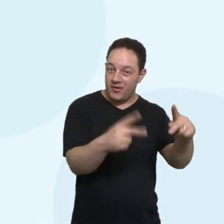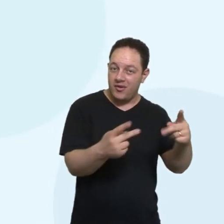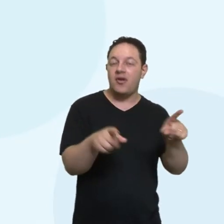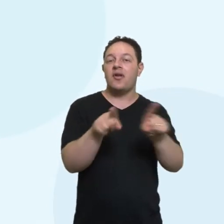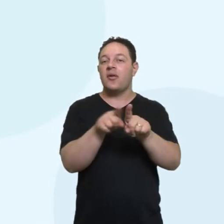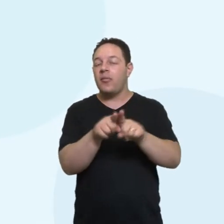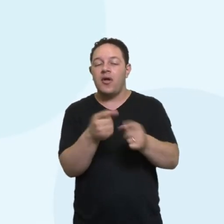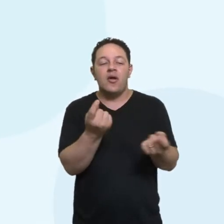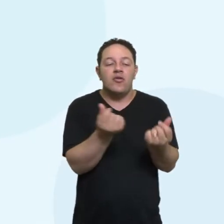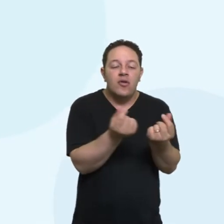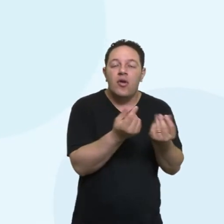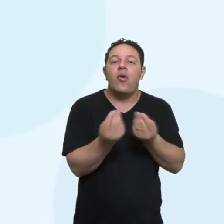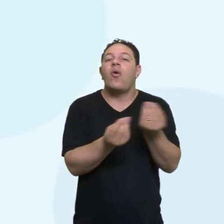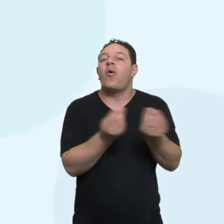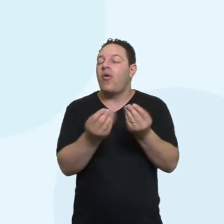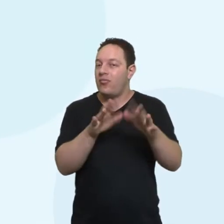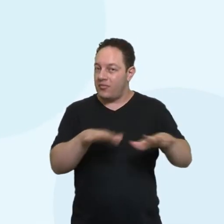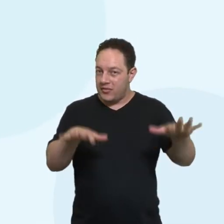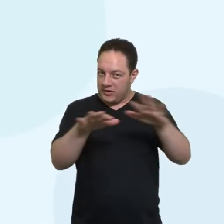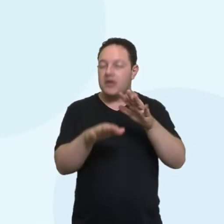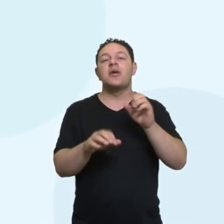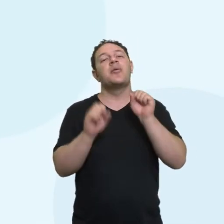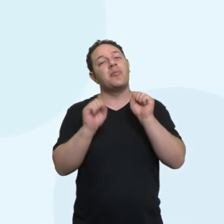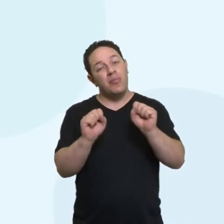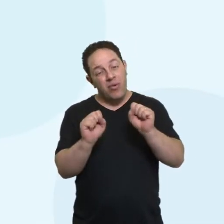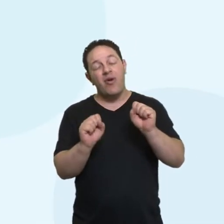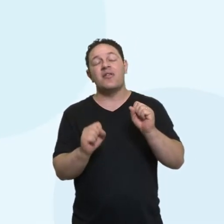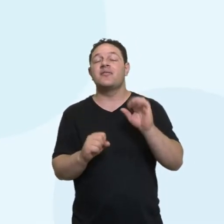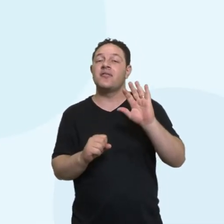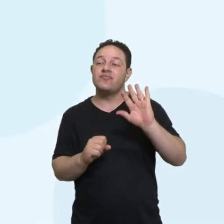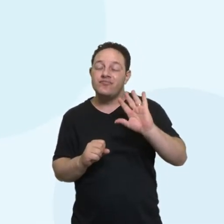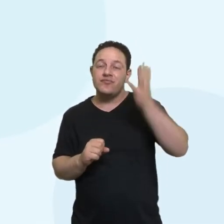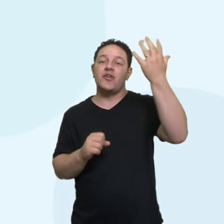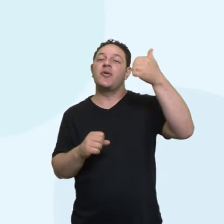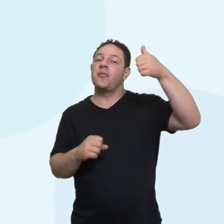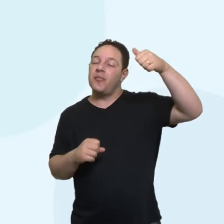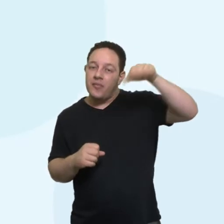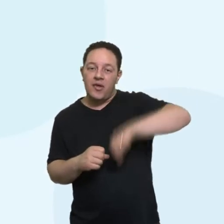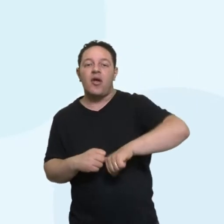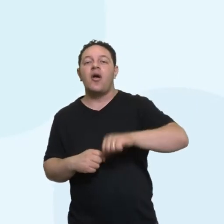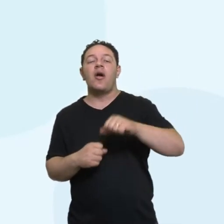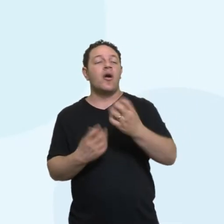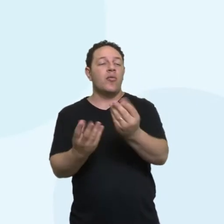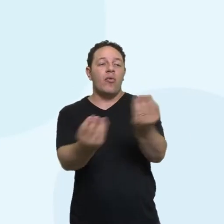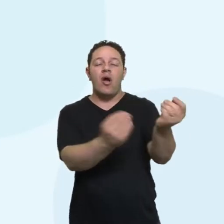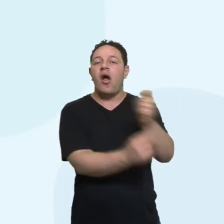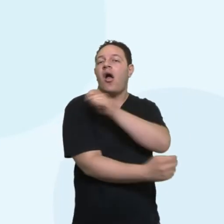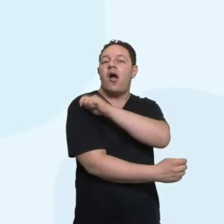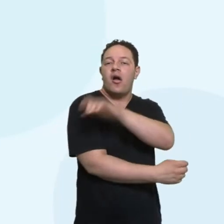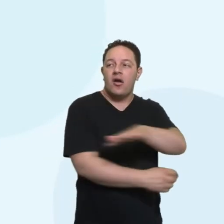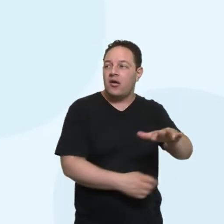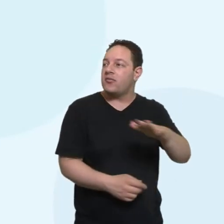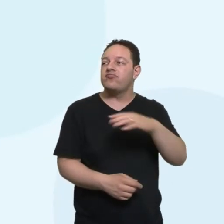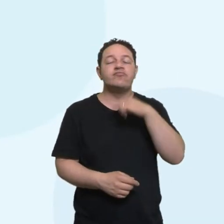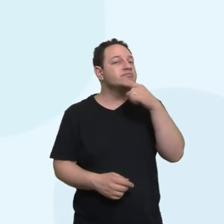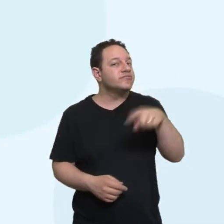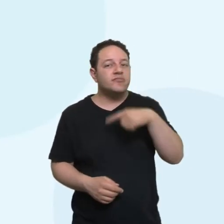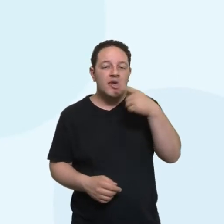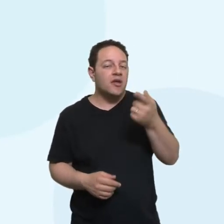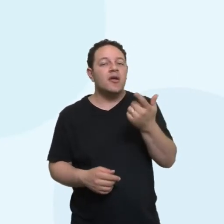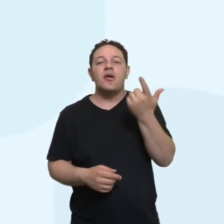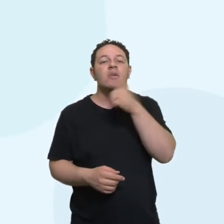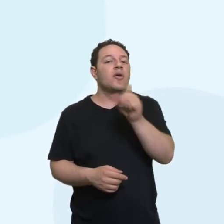questões socioeconômicas tudo isso pode ter potencializado para que o muitos estudantes não tem o